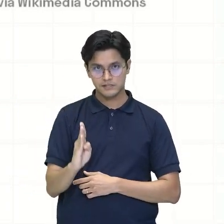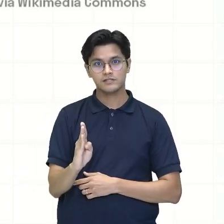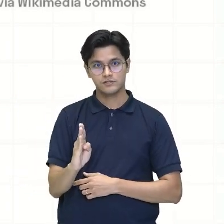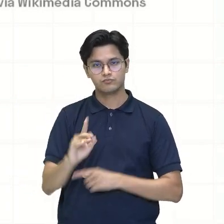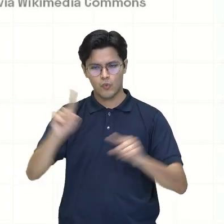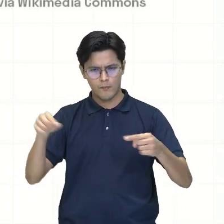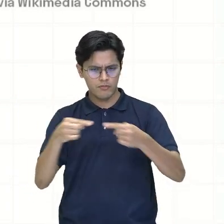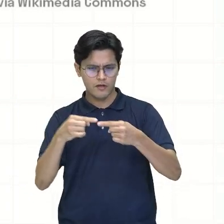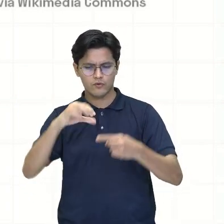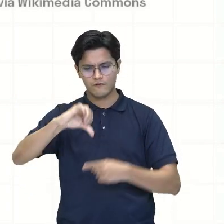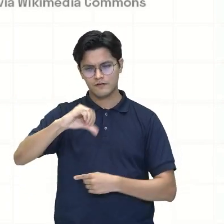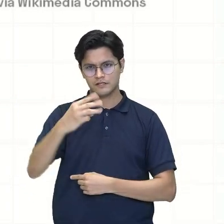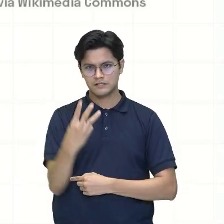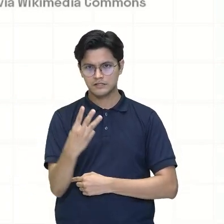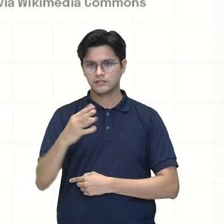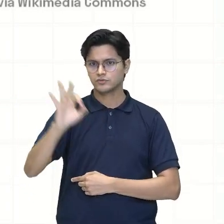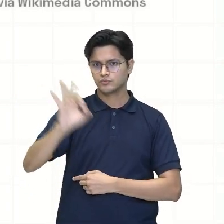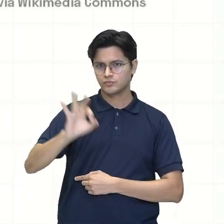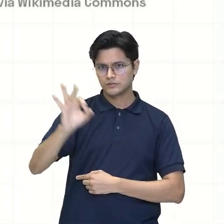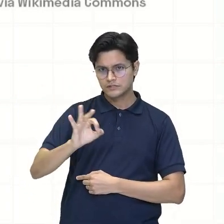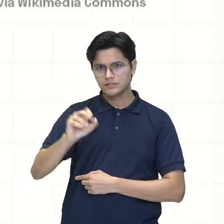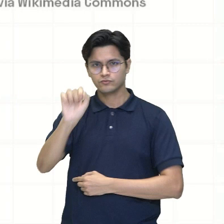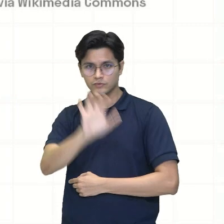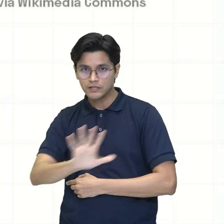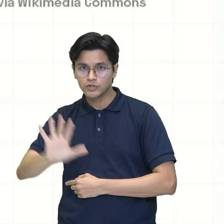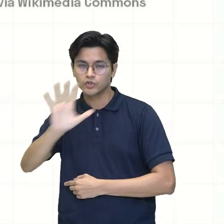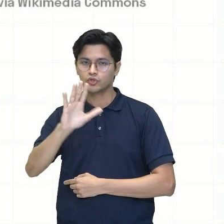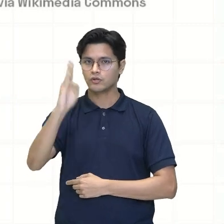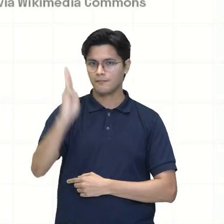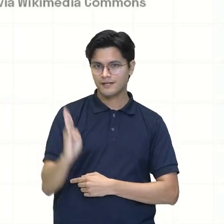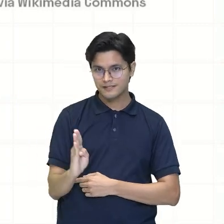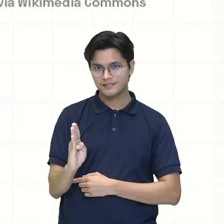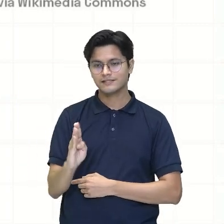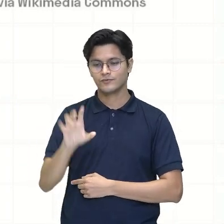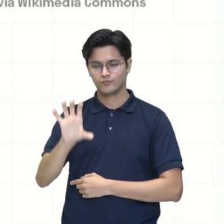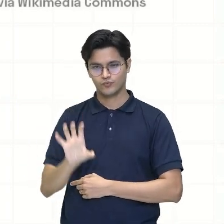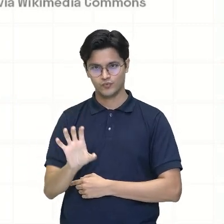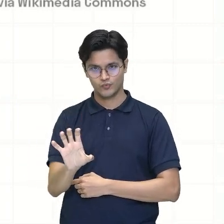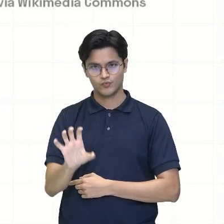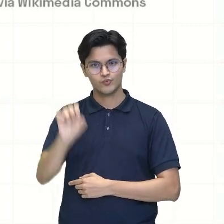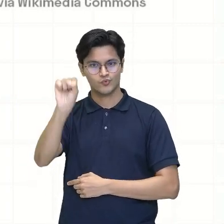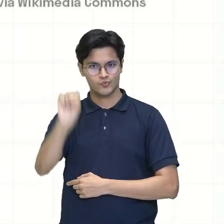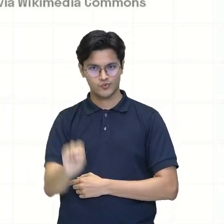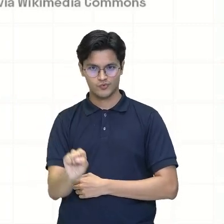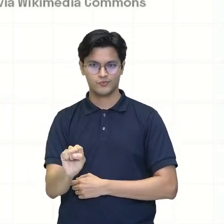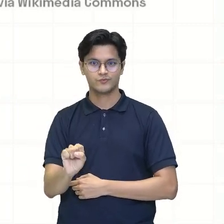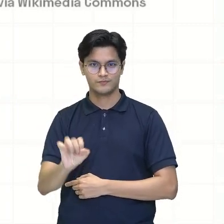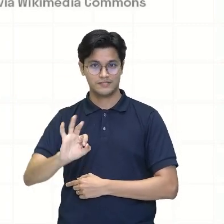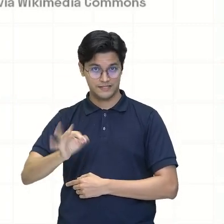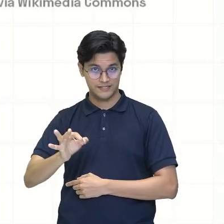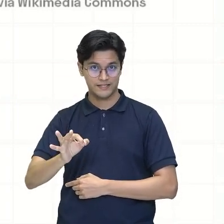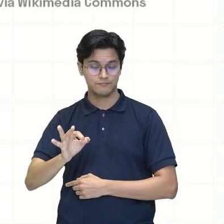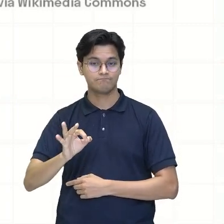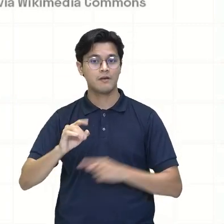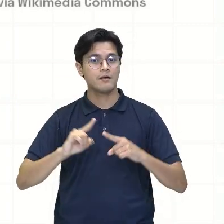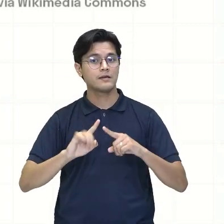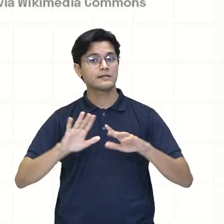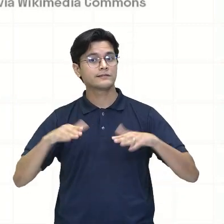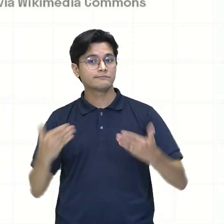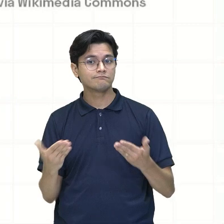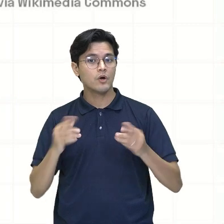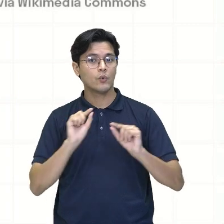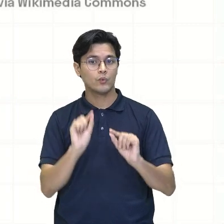93% do território brasileiro está aqui, ó, no hemisfério sul da Terra, certo?